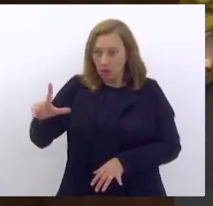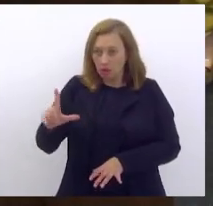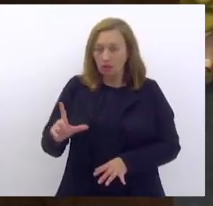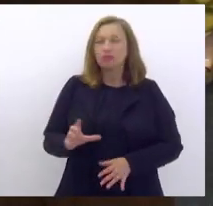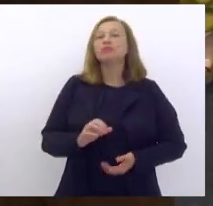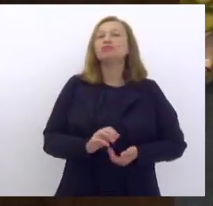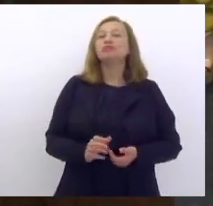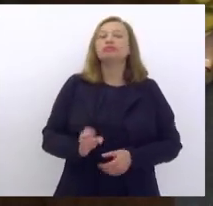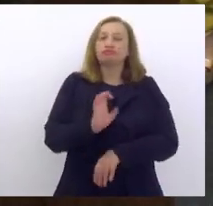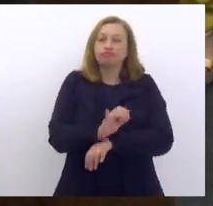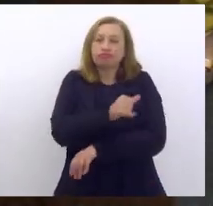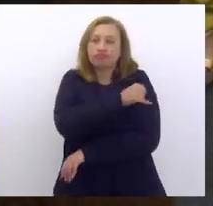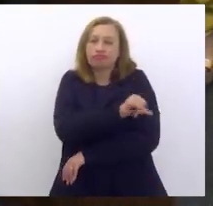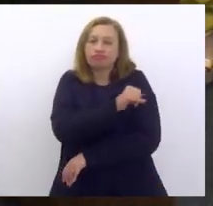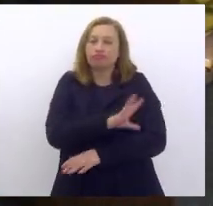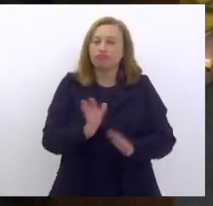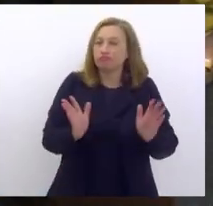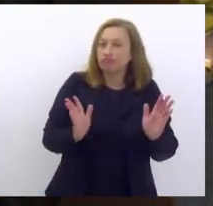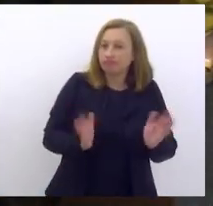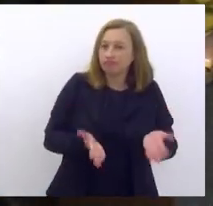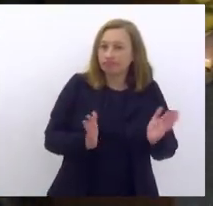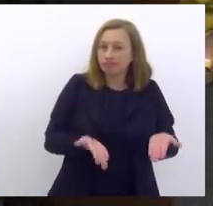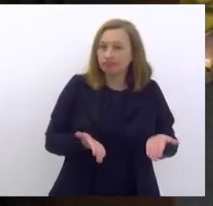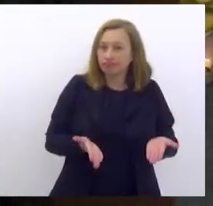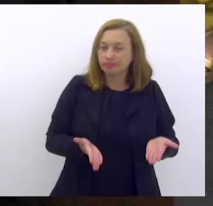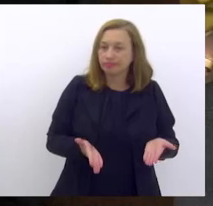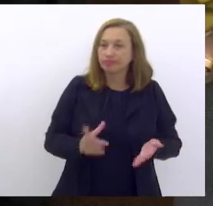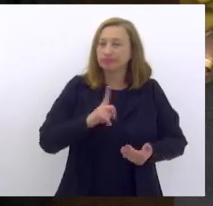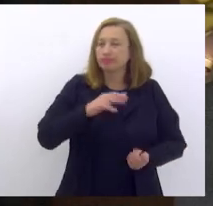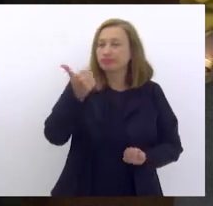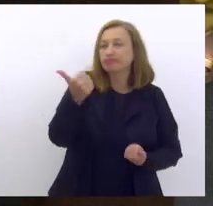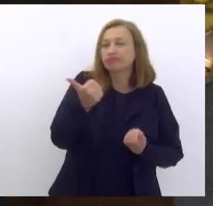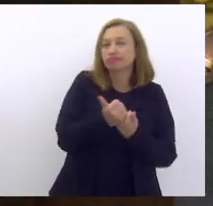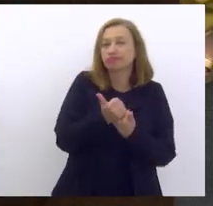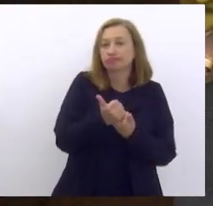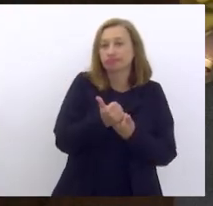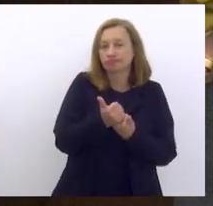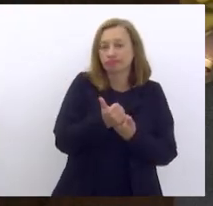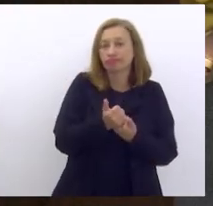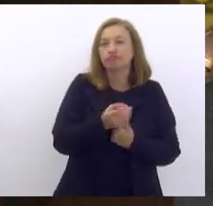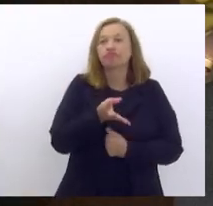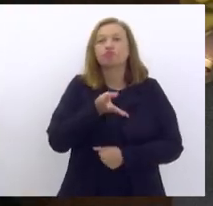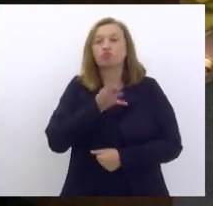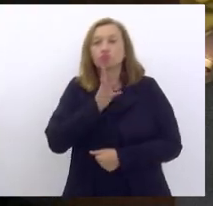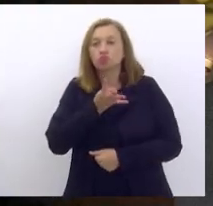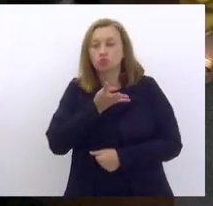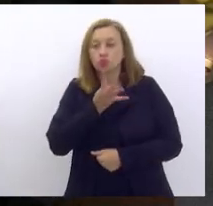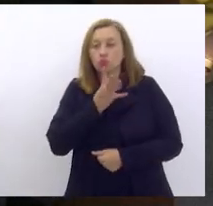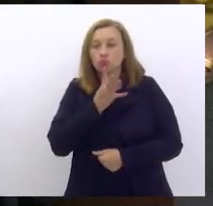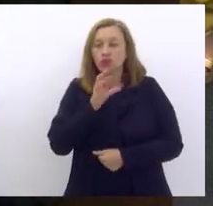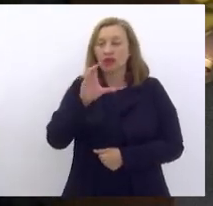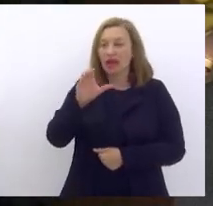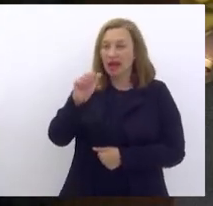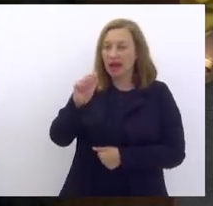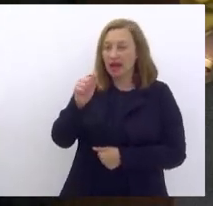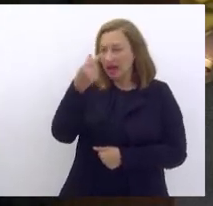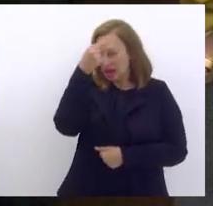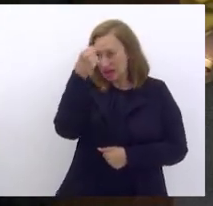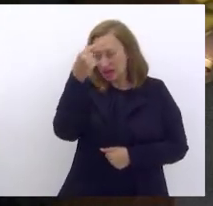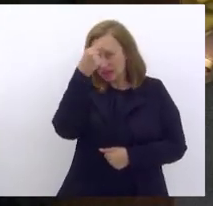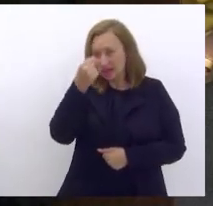do Rio de Janeiro, que hoje, inclusive, tem um aparato de reconhecimento acadêmico,